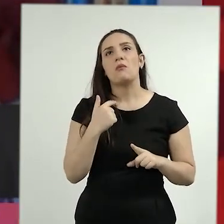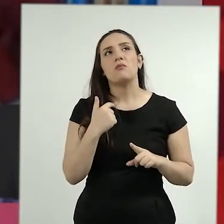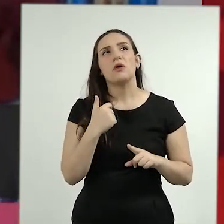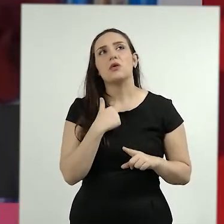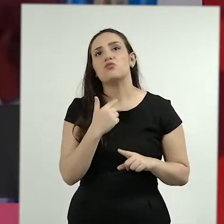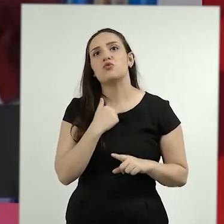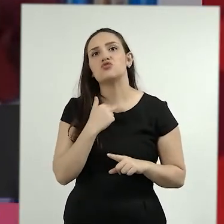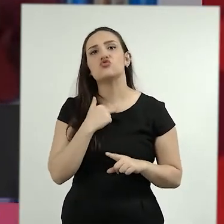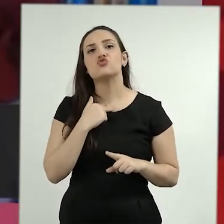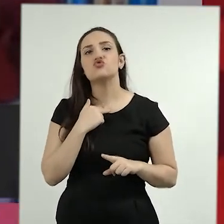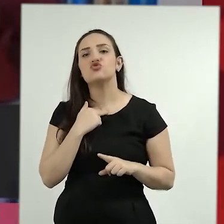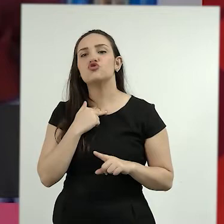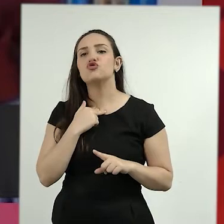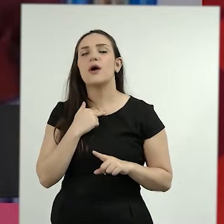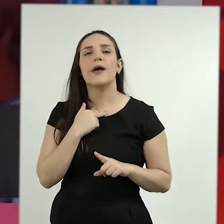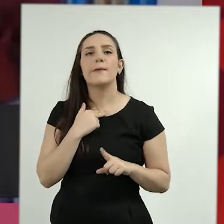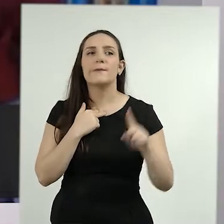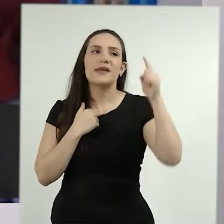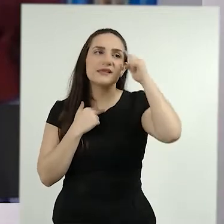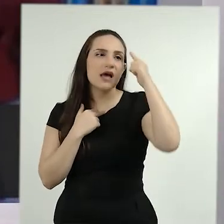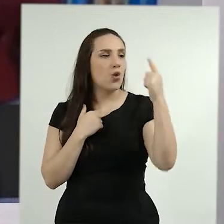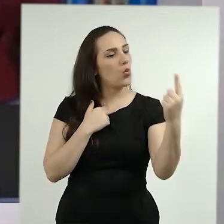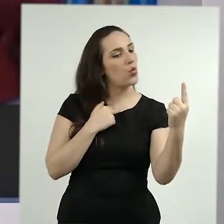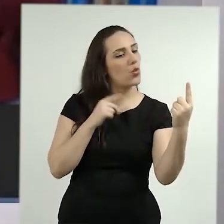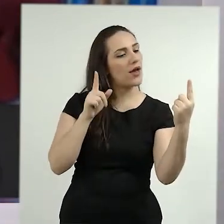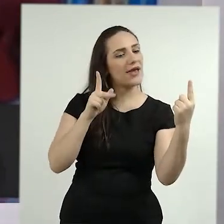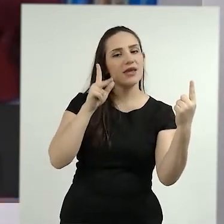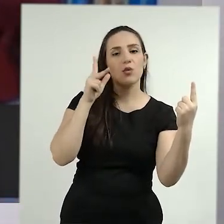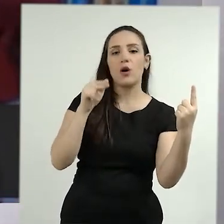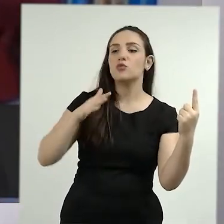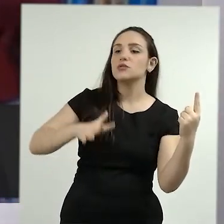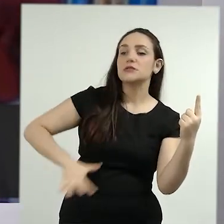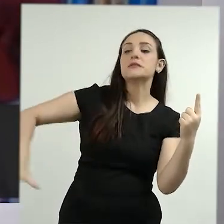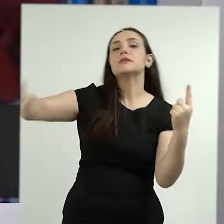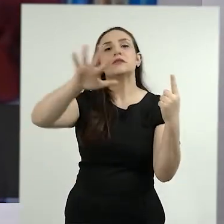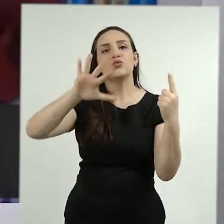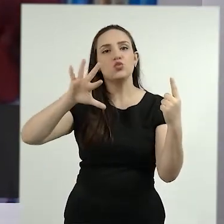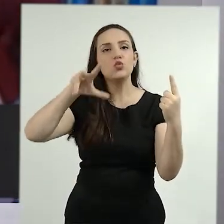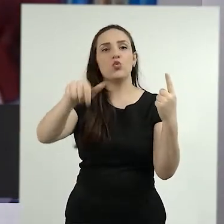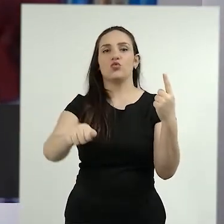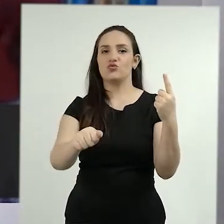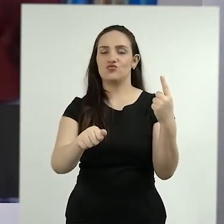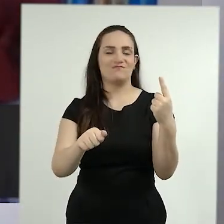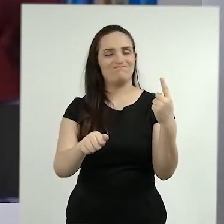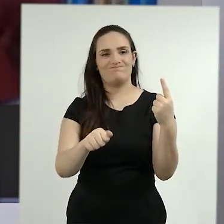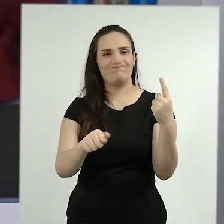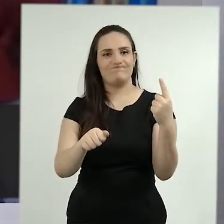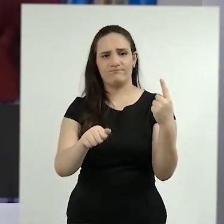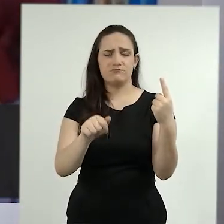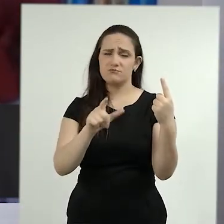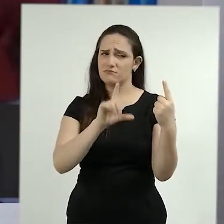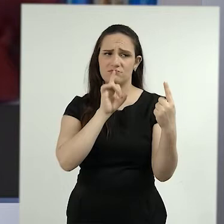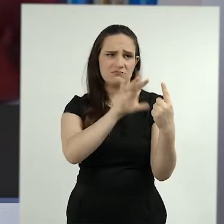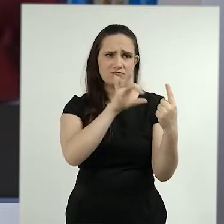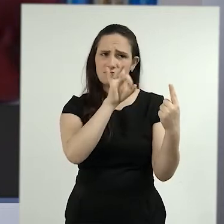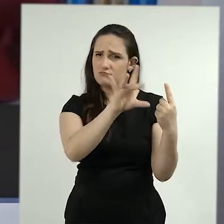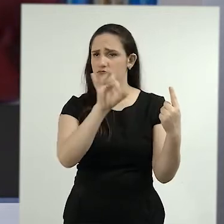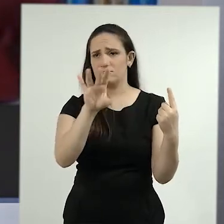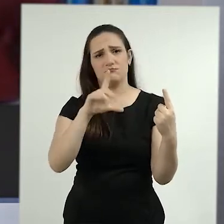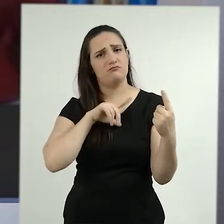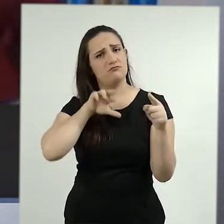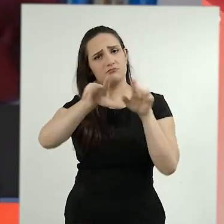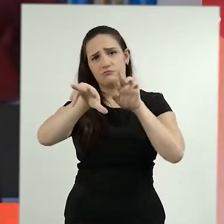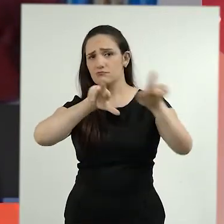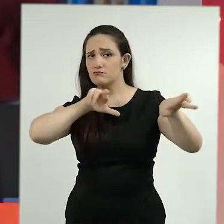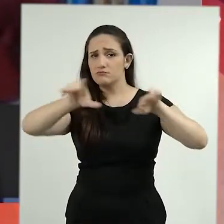é generalizar o que a gente generaliza para diversas profissões, e ocorre também muitas coisas negativas em diversas